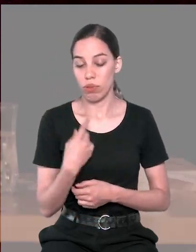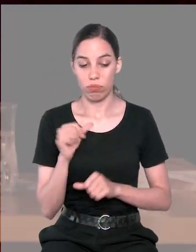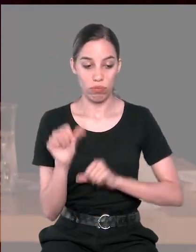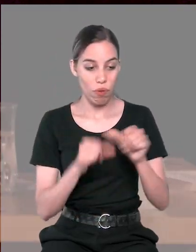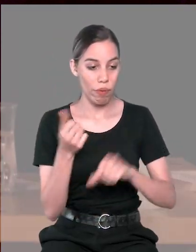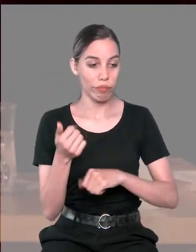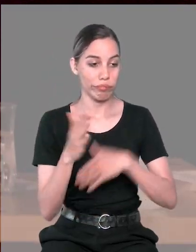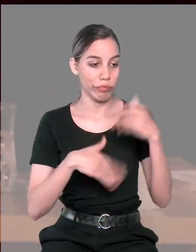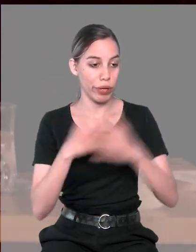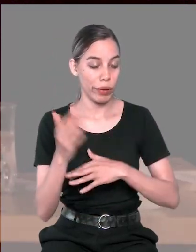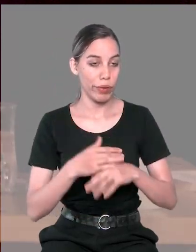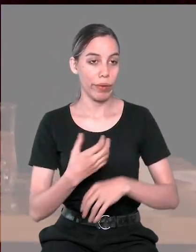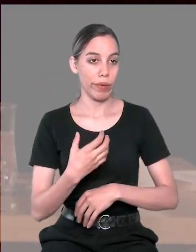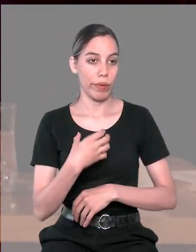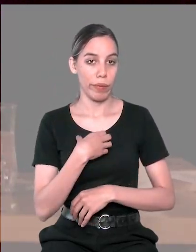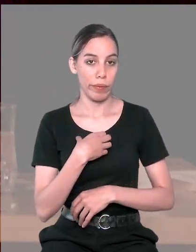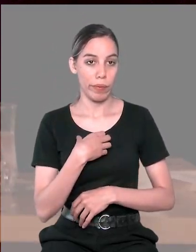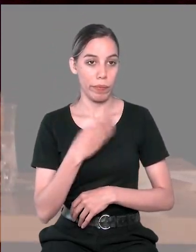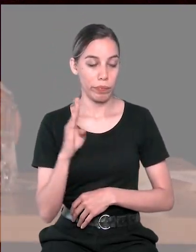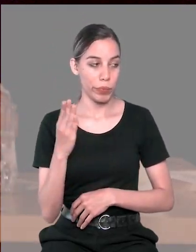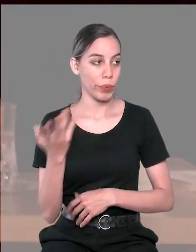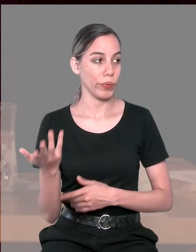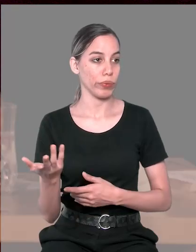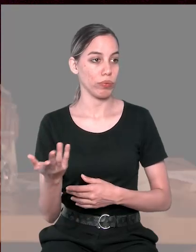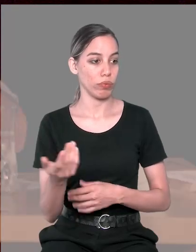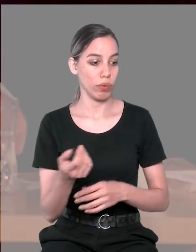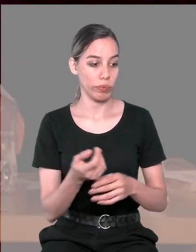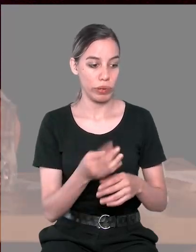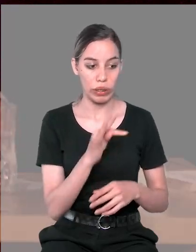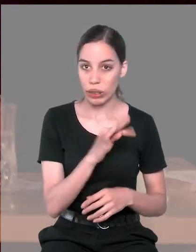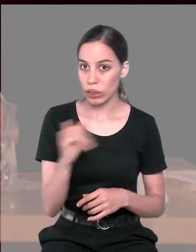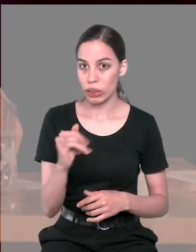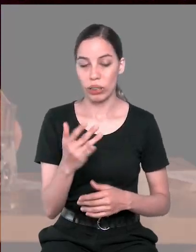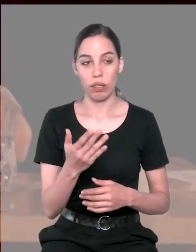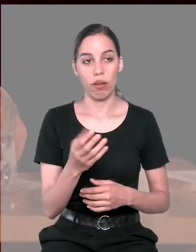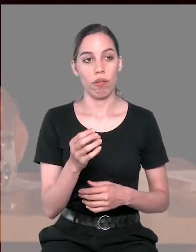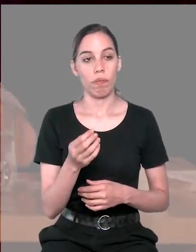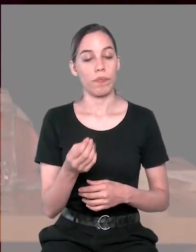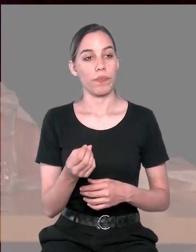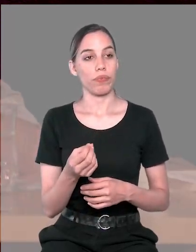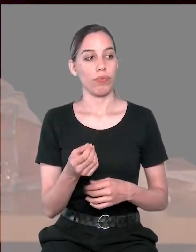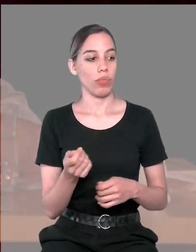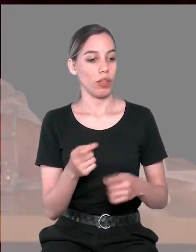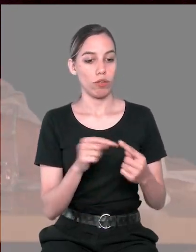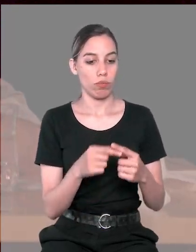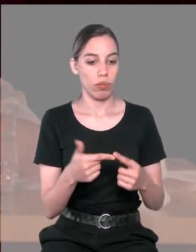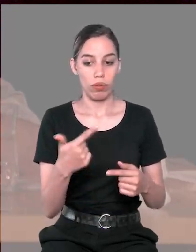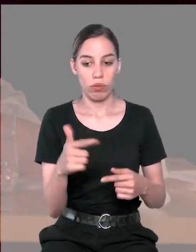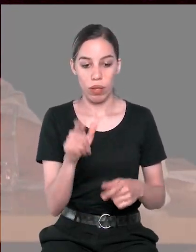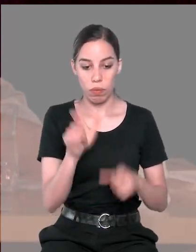se tornasse técnicos em informática, em direito, como se a gente tivesse se ultra-especializado e não tenha mais ninguém capaz de pensar a relação entre as